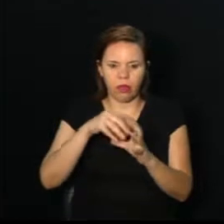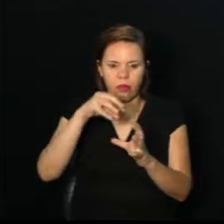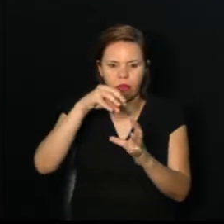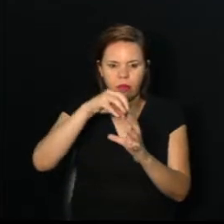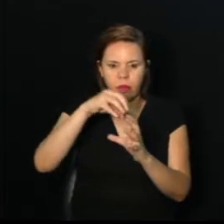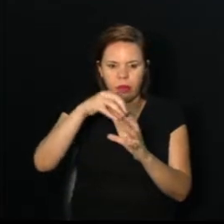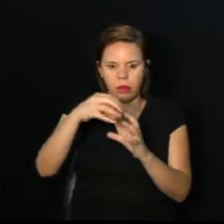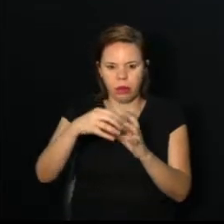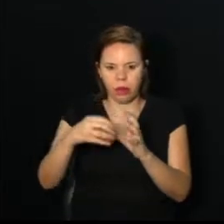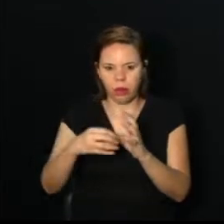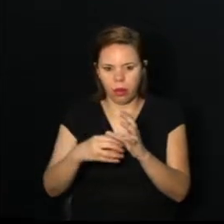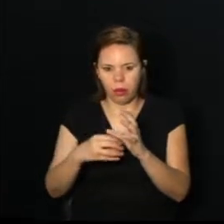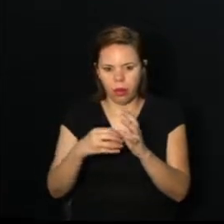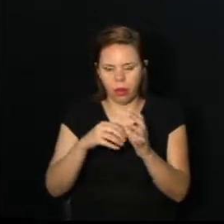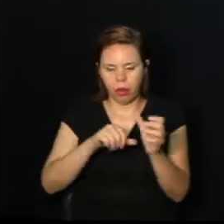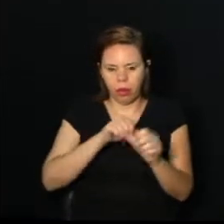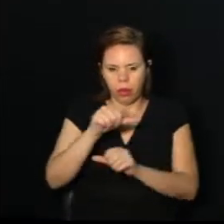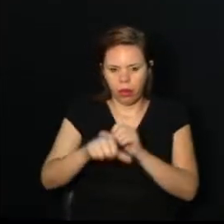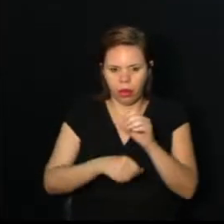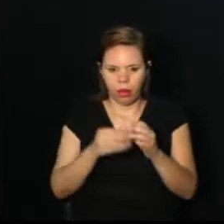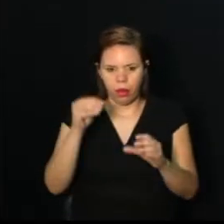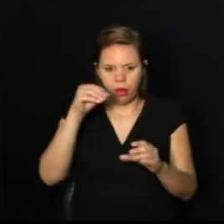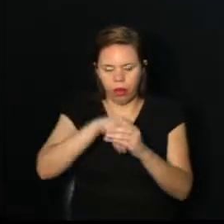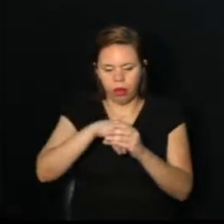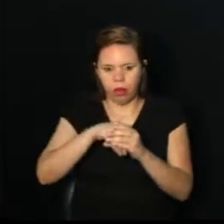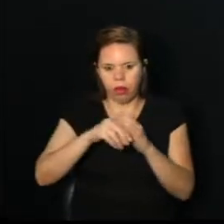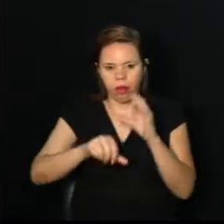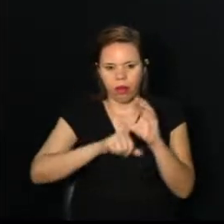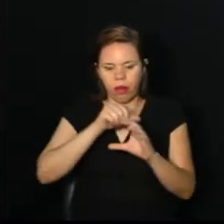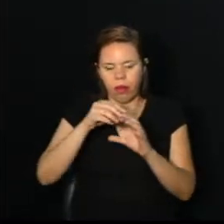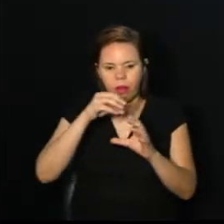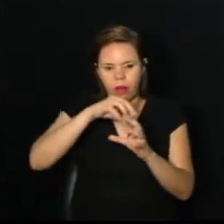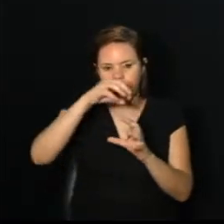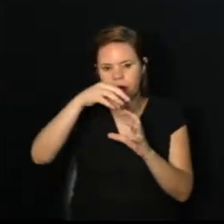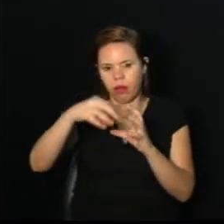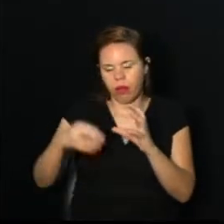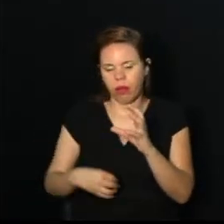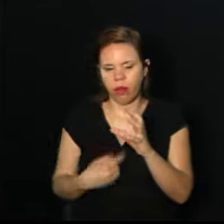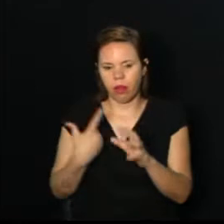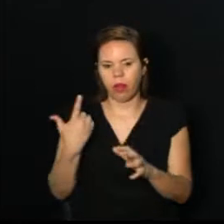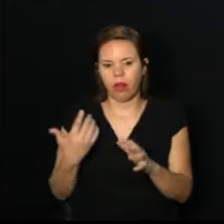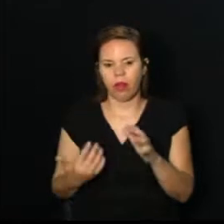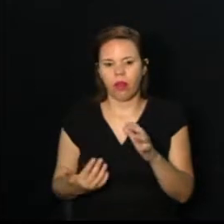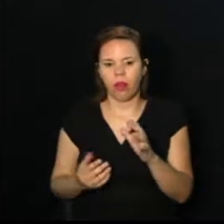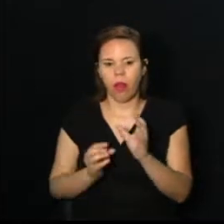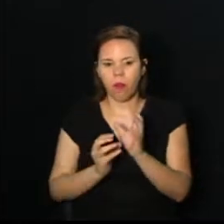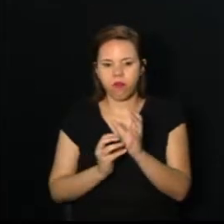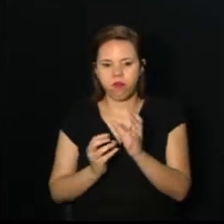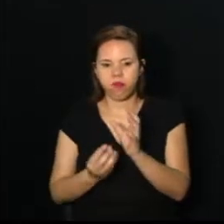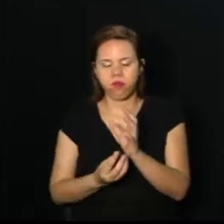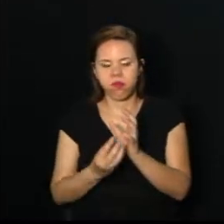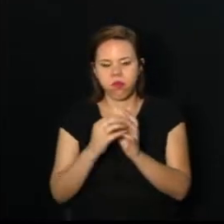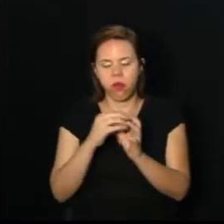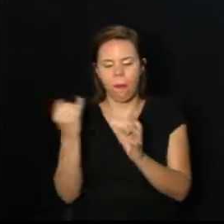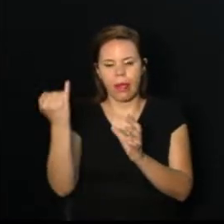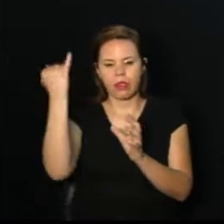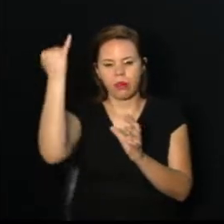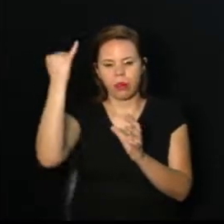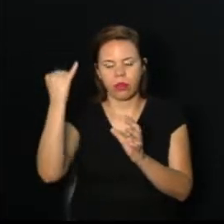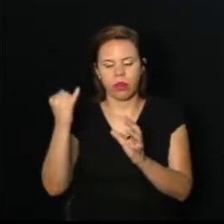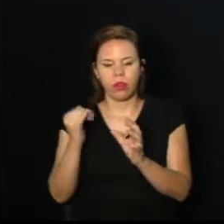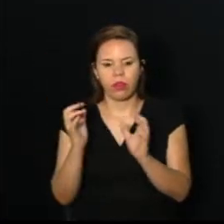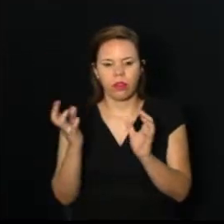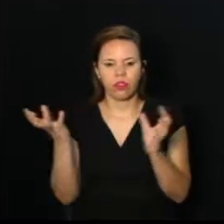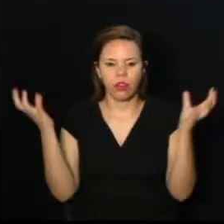camadas primárias para as últimas camadas, que são as mais importantes do córtex, há